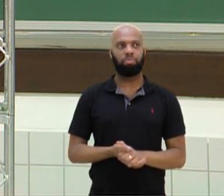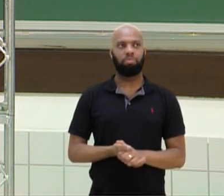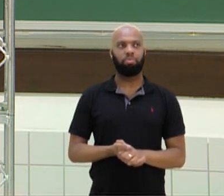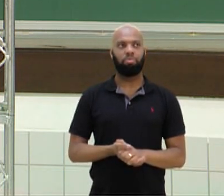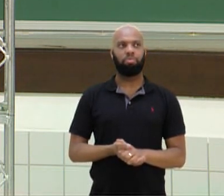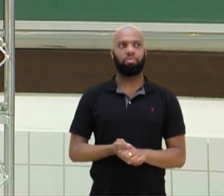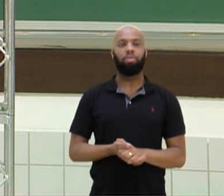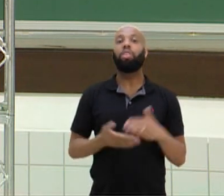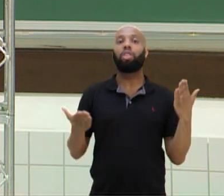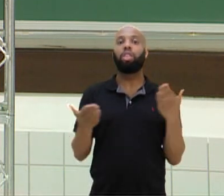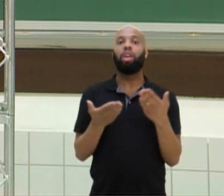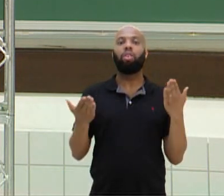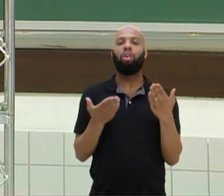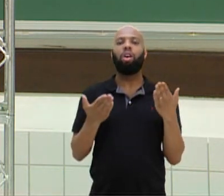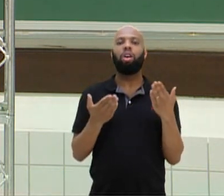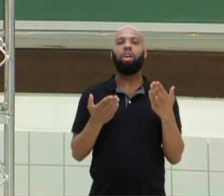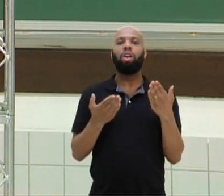Menos 6 em y.